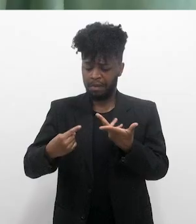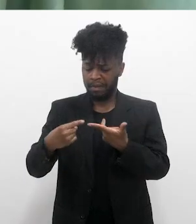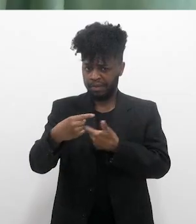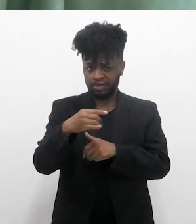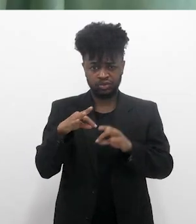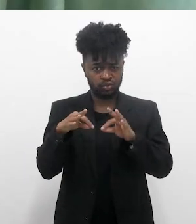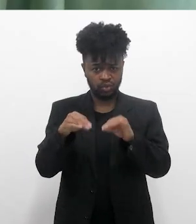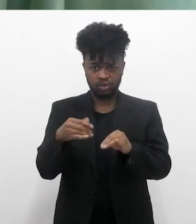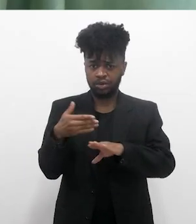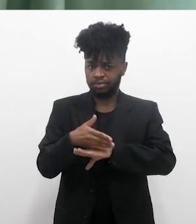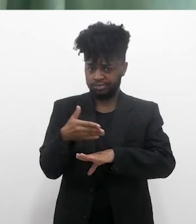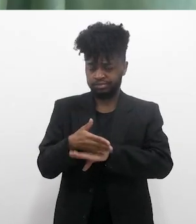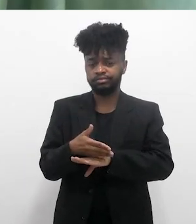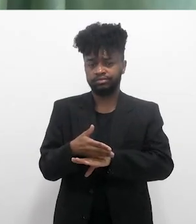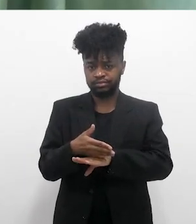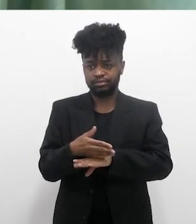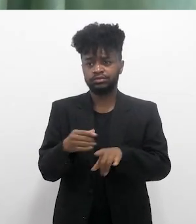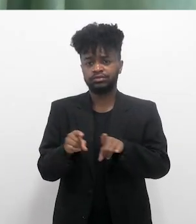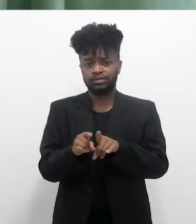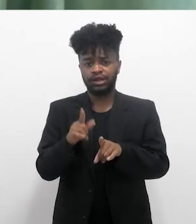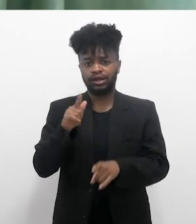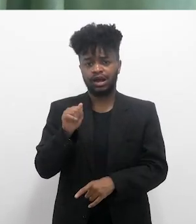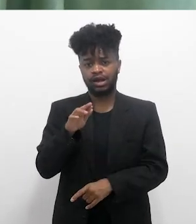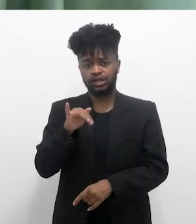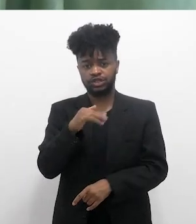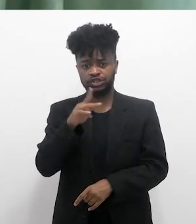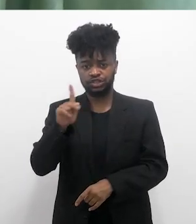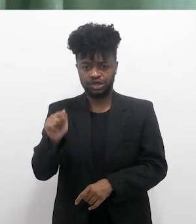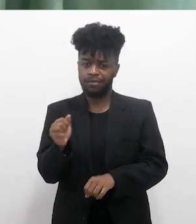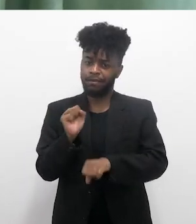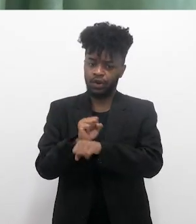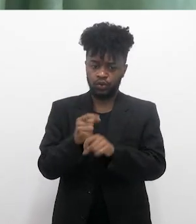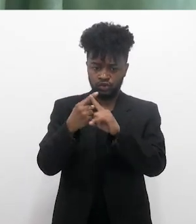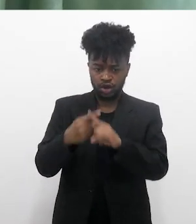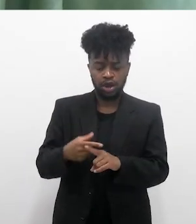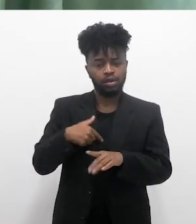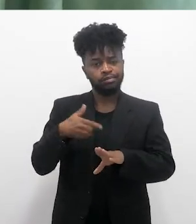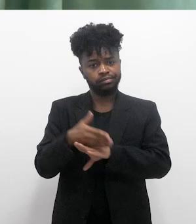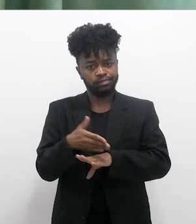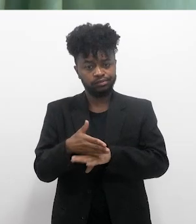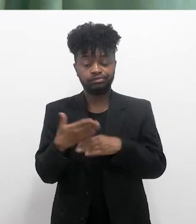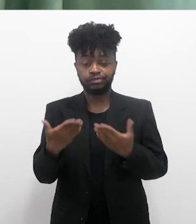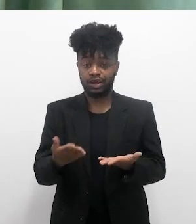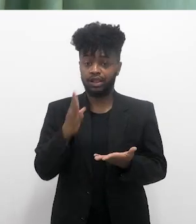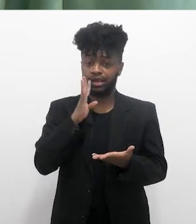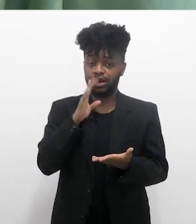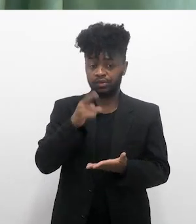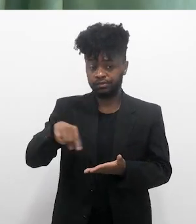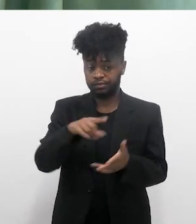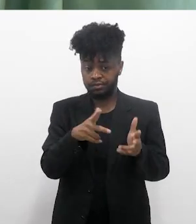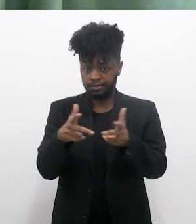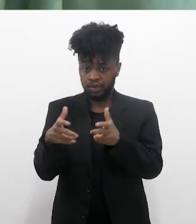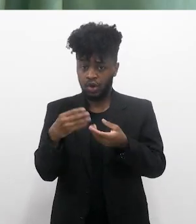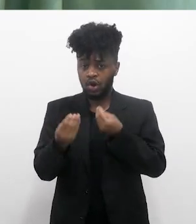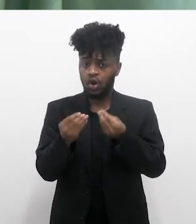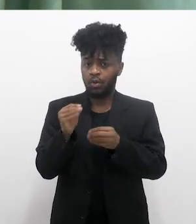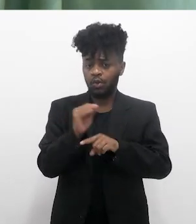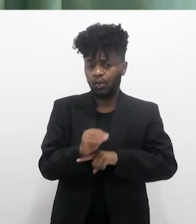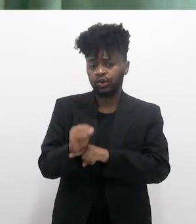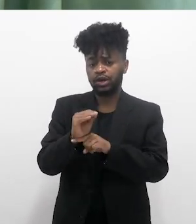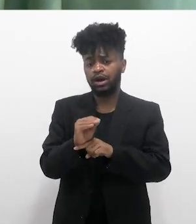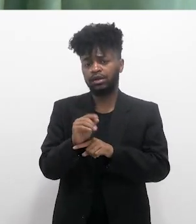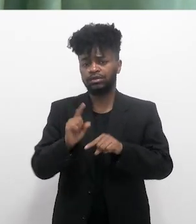eu tive presente, despedida do Garrincha e tal. Então, é bacana você ver o cuidado, os objetos